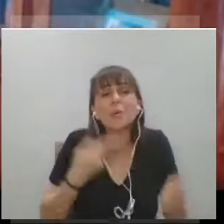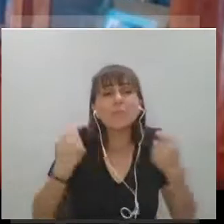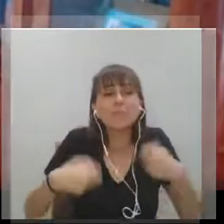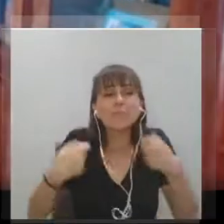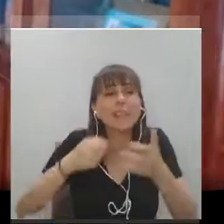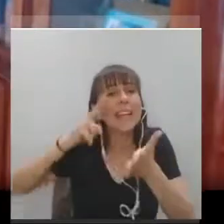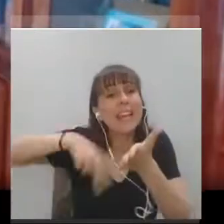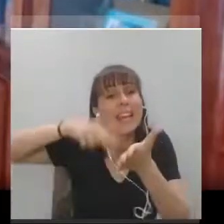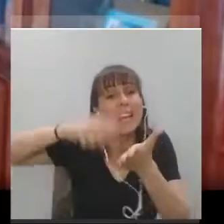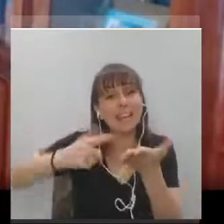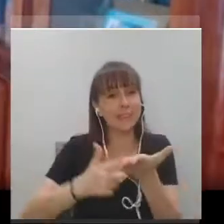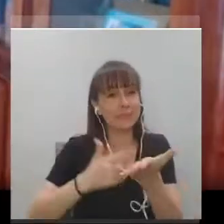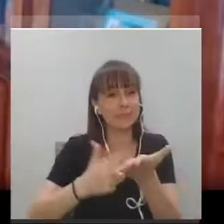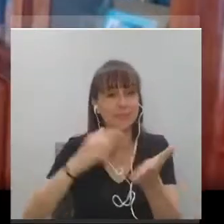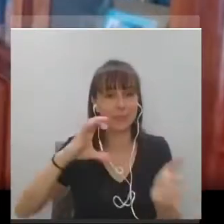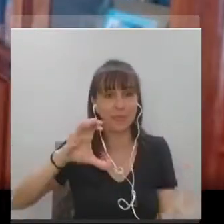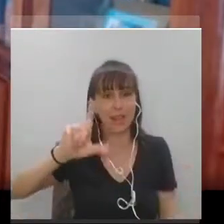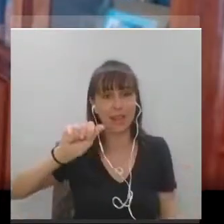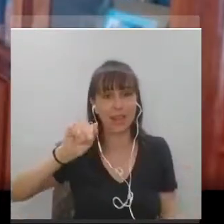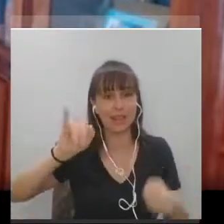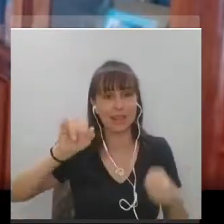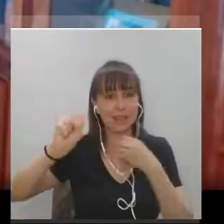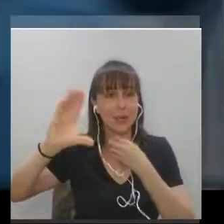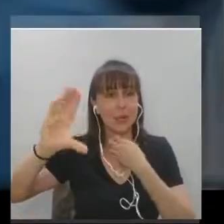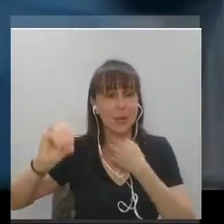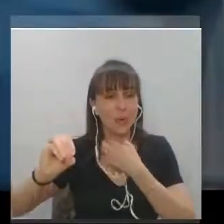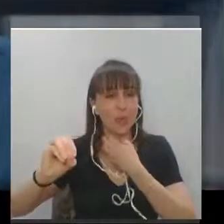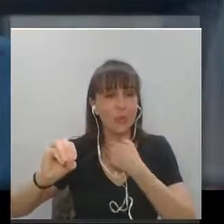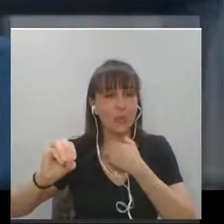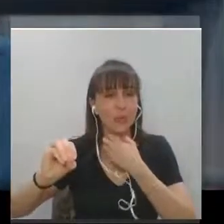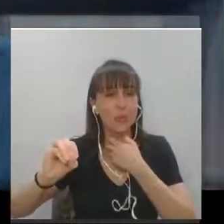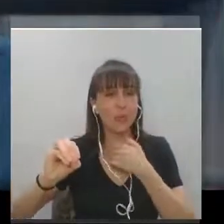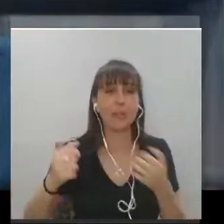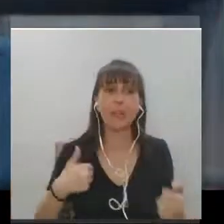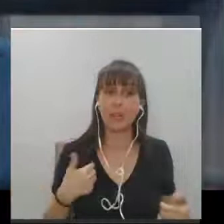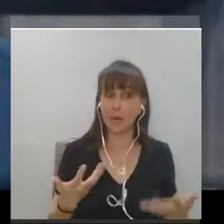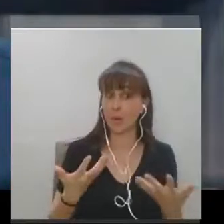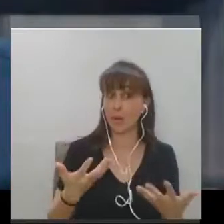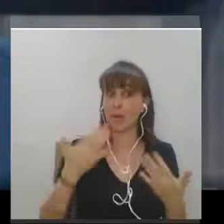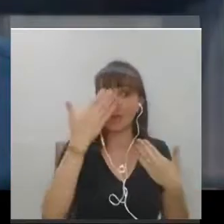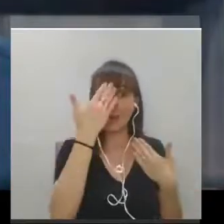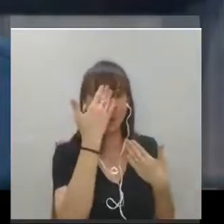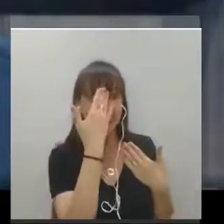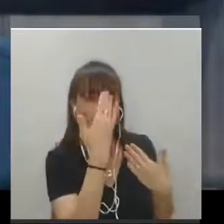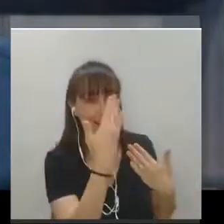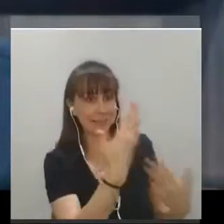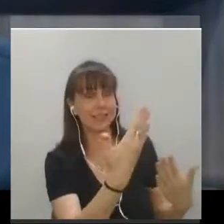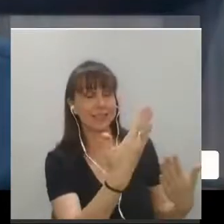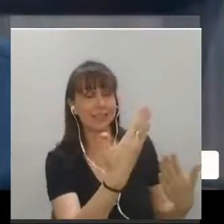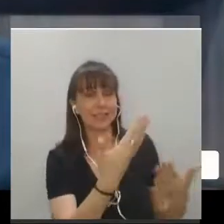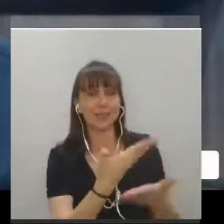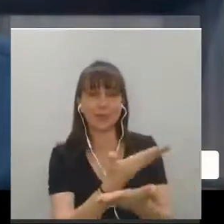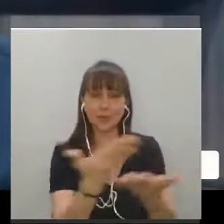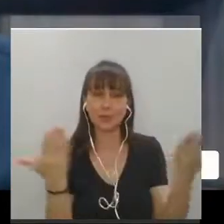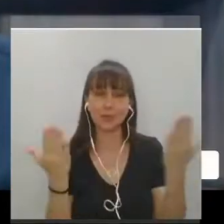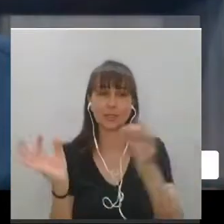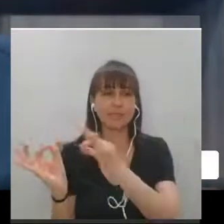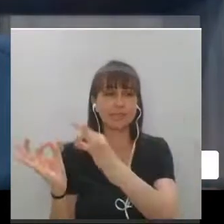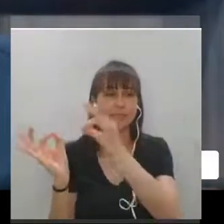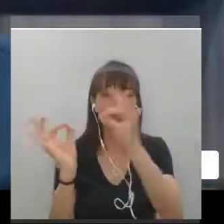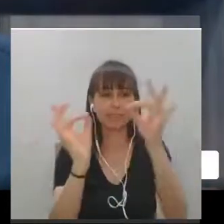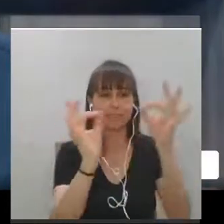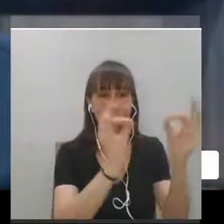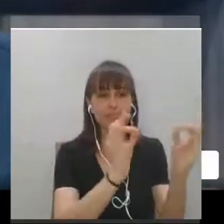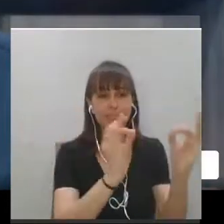Passo a palavra para você. Primeiramente, eu gostaria de agradecer a todos que estão assistindo aqui. É um